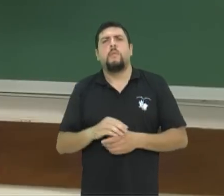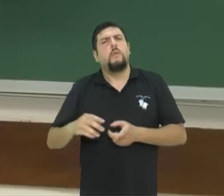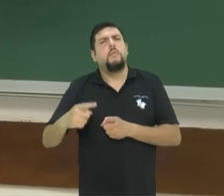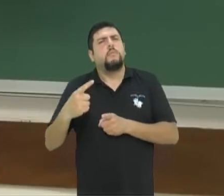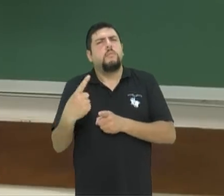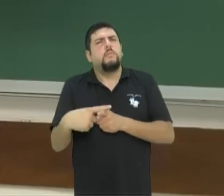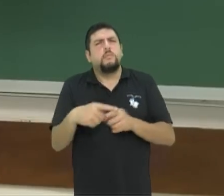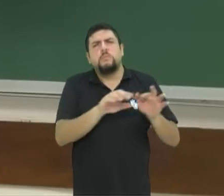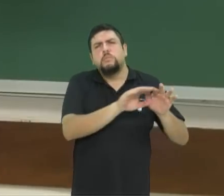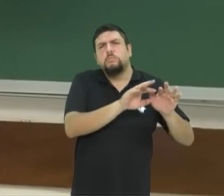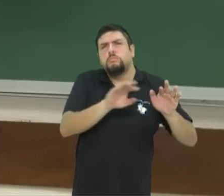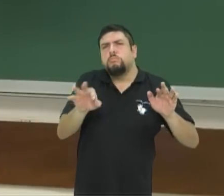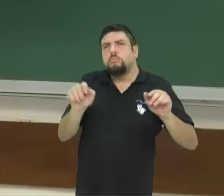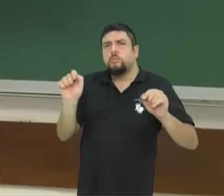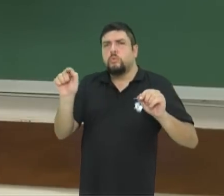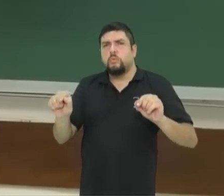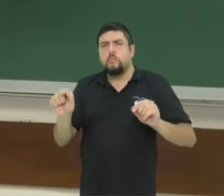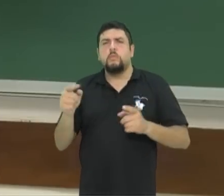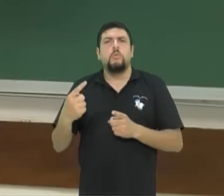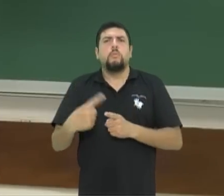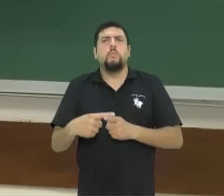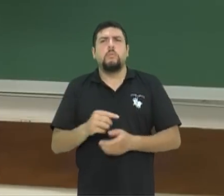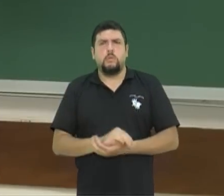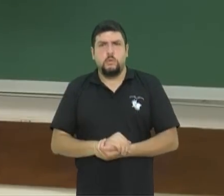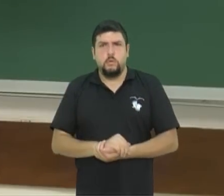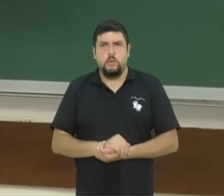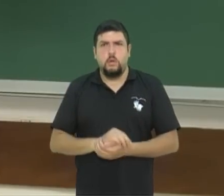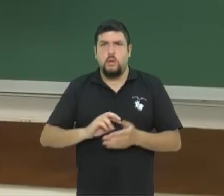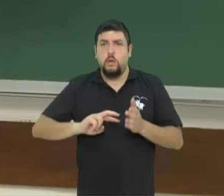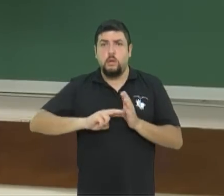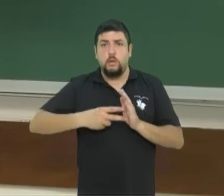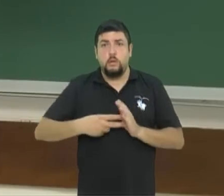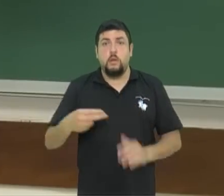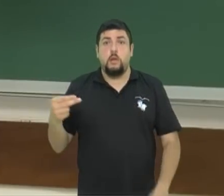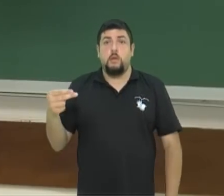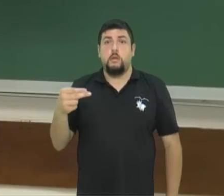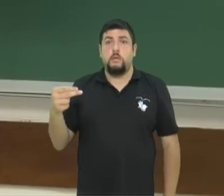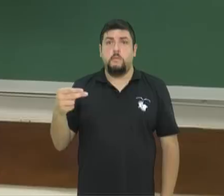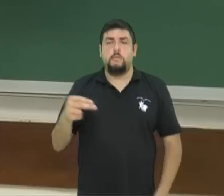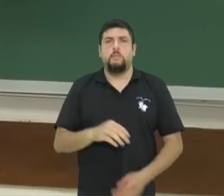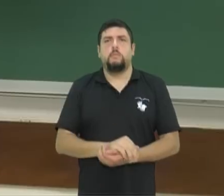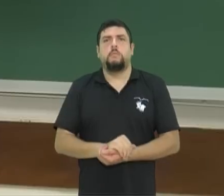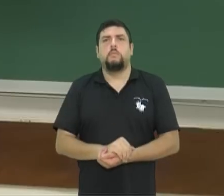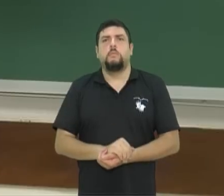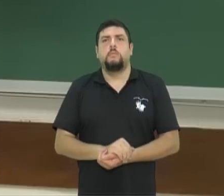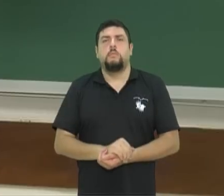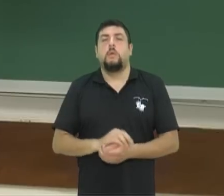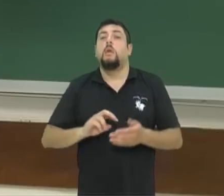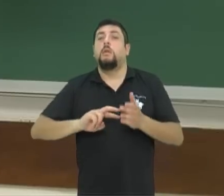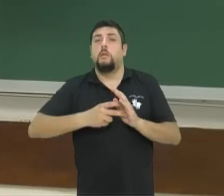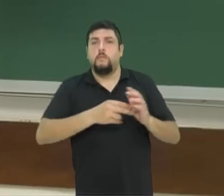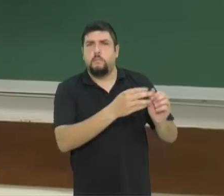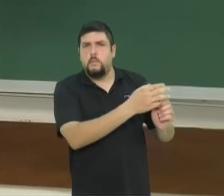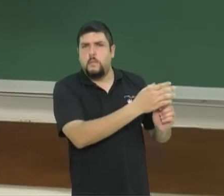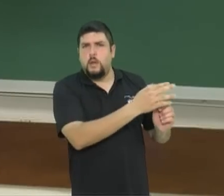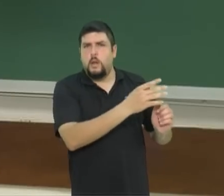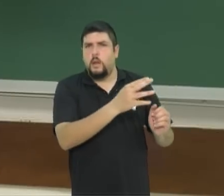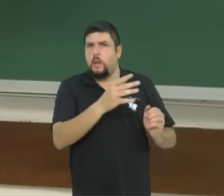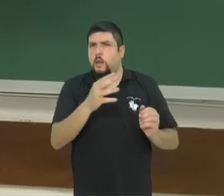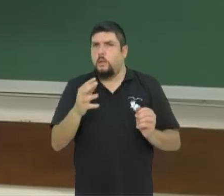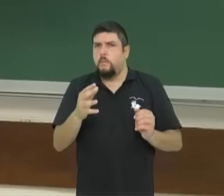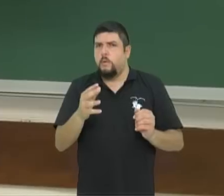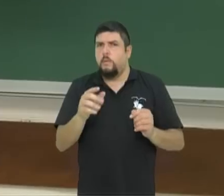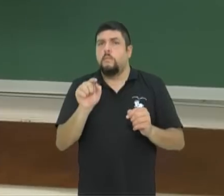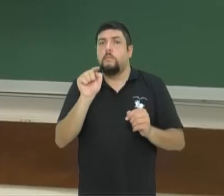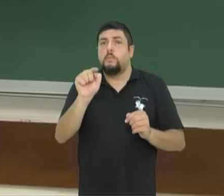2 pontos, né? Os 2 pontos significa igual, é o sinal de igual. Significa que o que eu estou falando até aqui vai ser igual